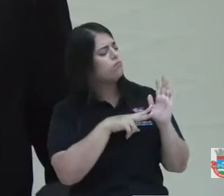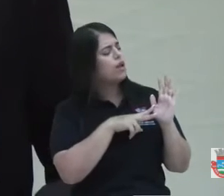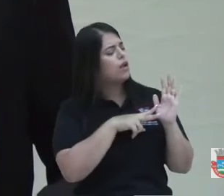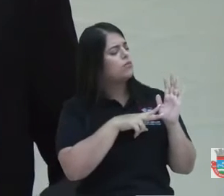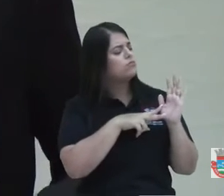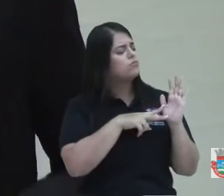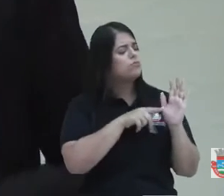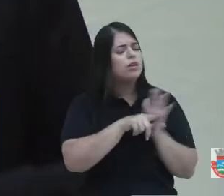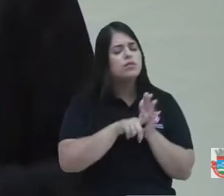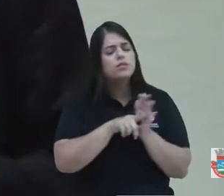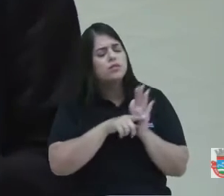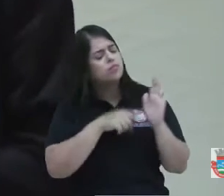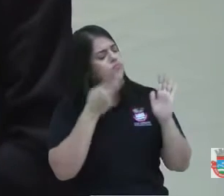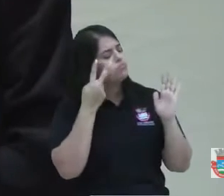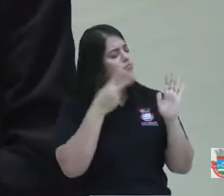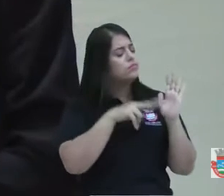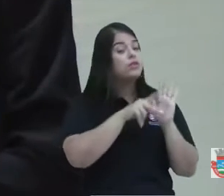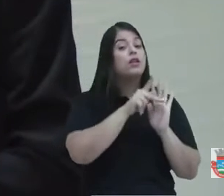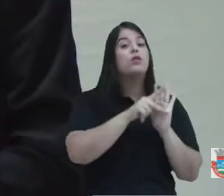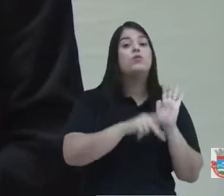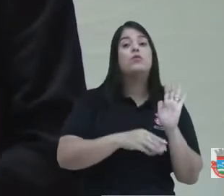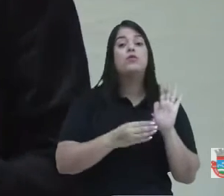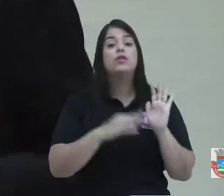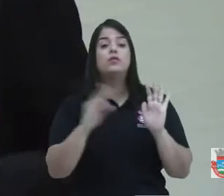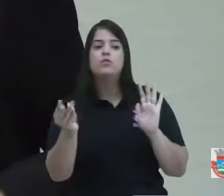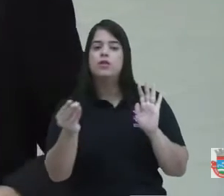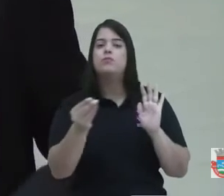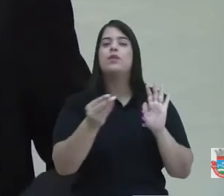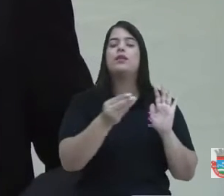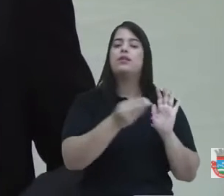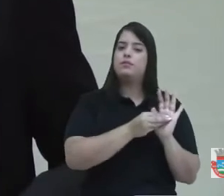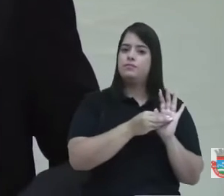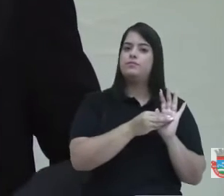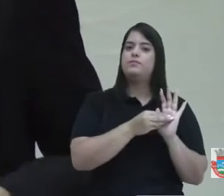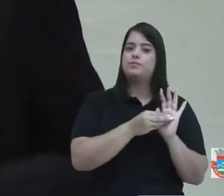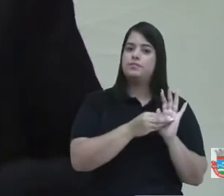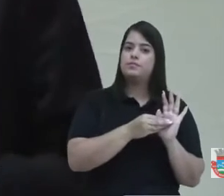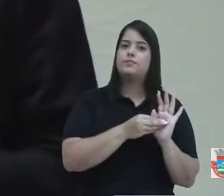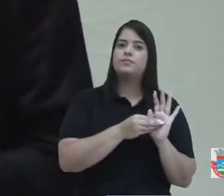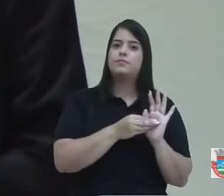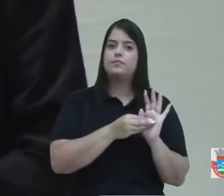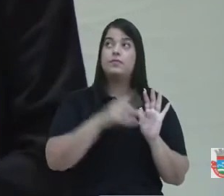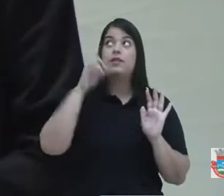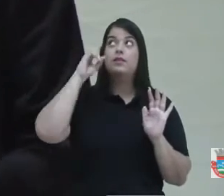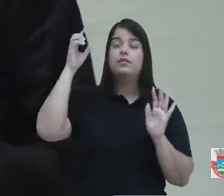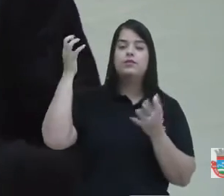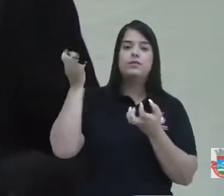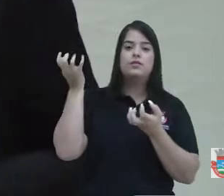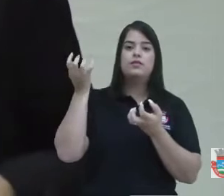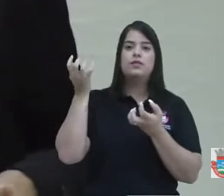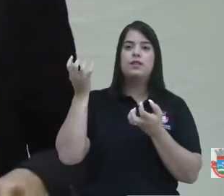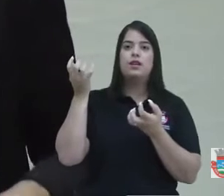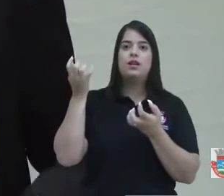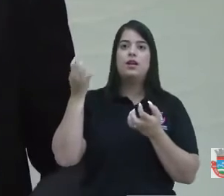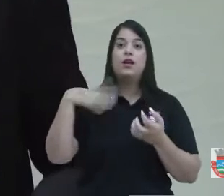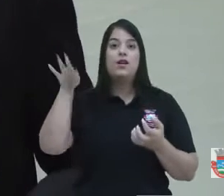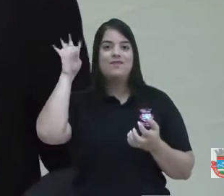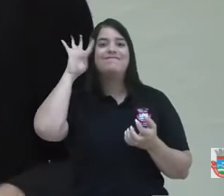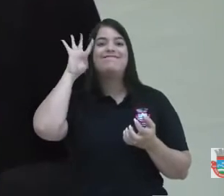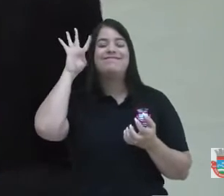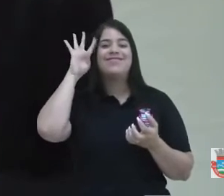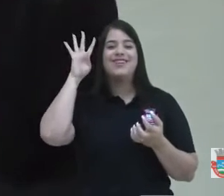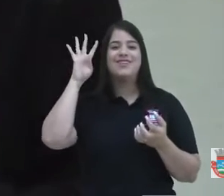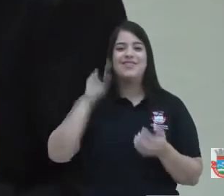chegou. Se caber alguma emenda, vamos colocar. E se Deus quiser, na próxima